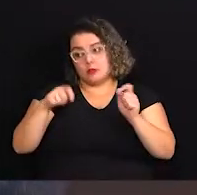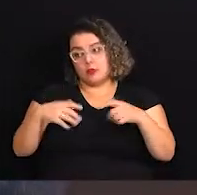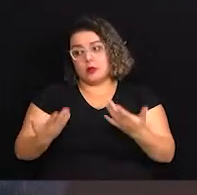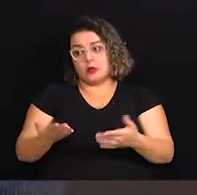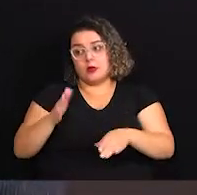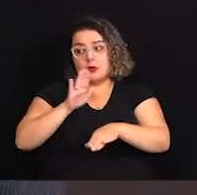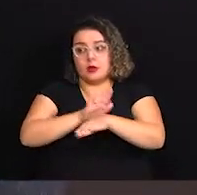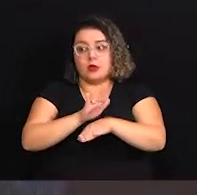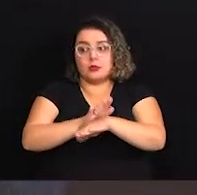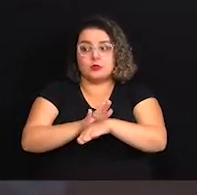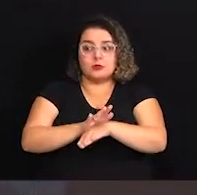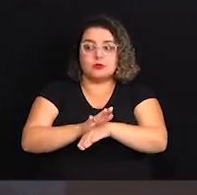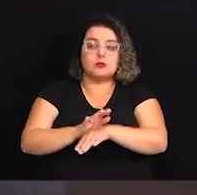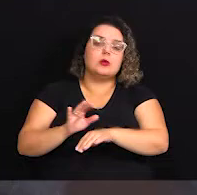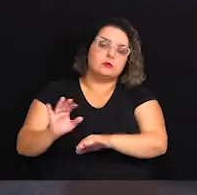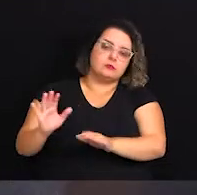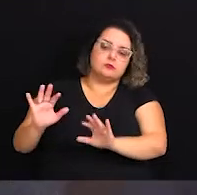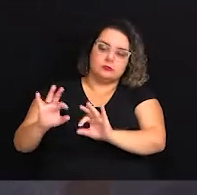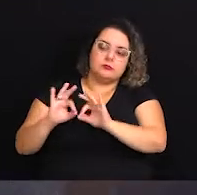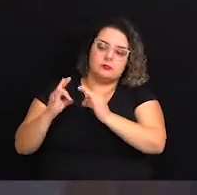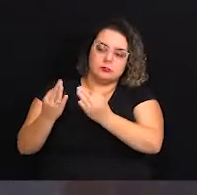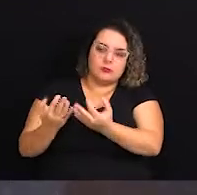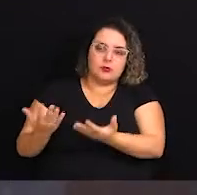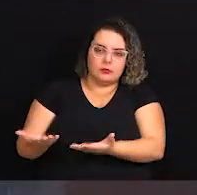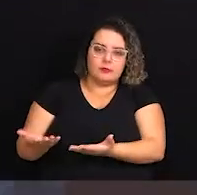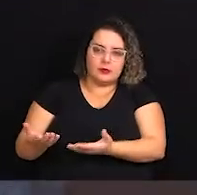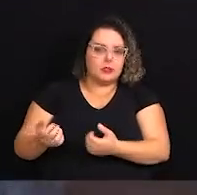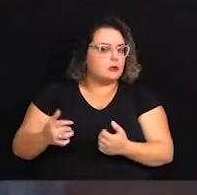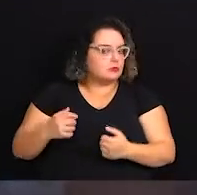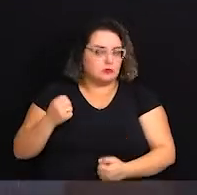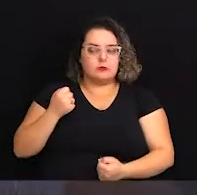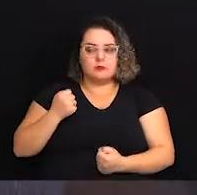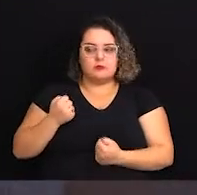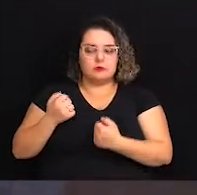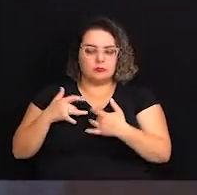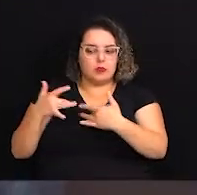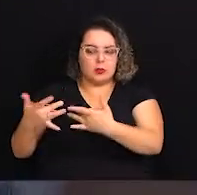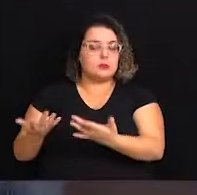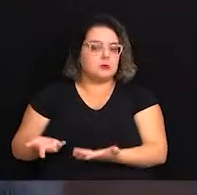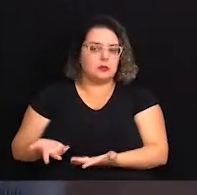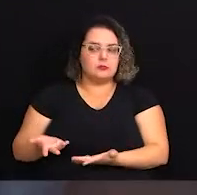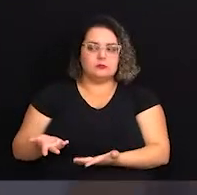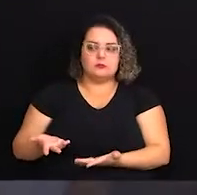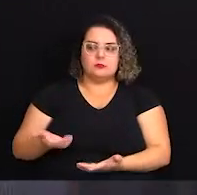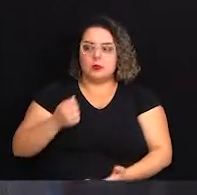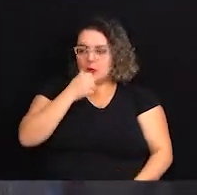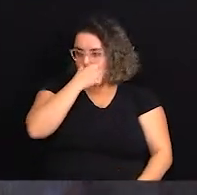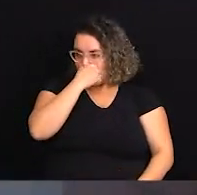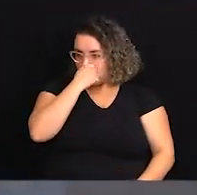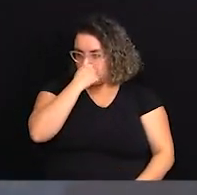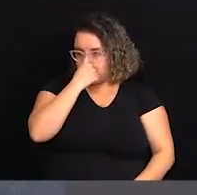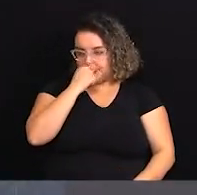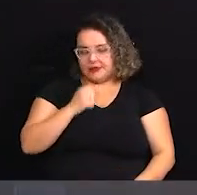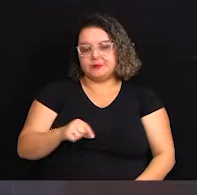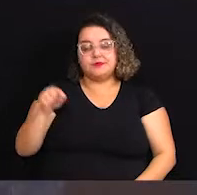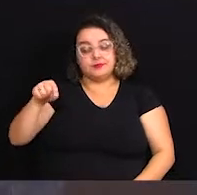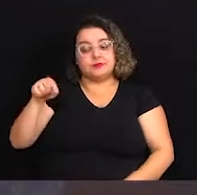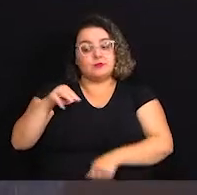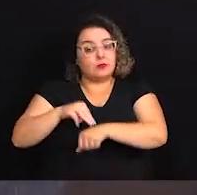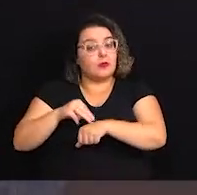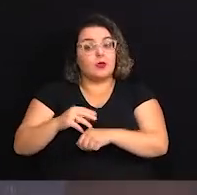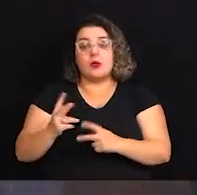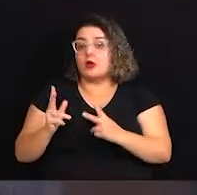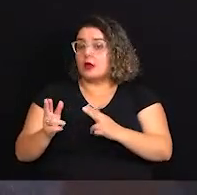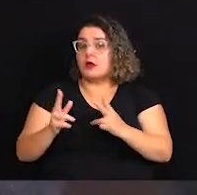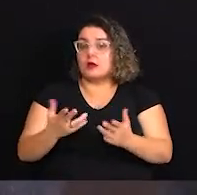também de ajudar o próximo, a gente tem uma verba aí para doação. O familiar 2 vai seguir a mesma lógica com os mesmos